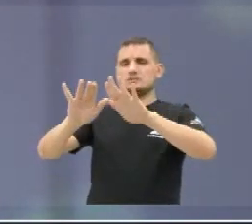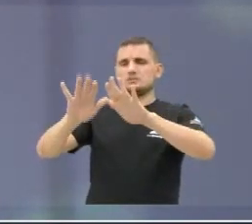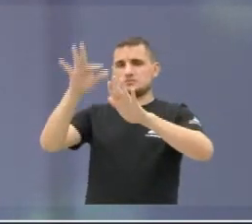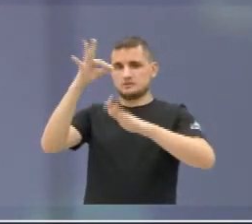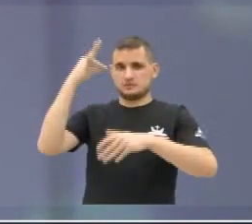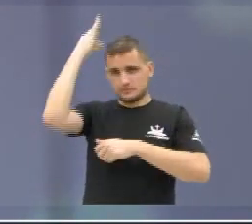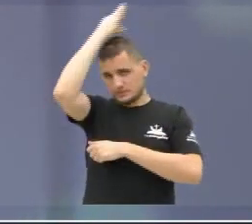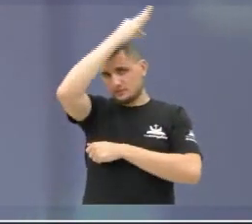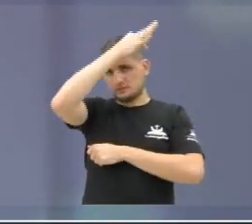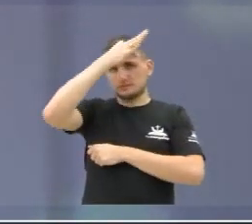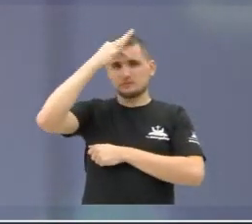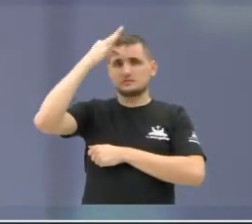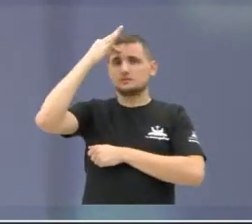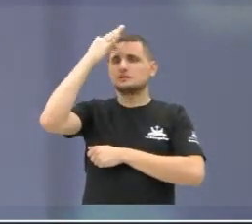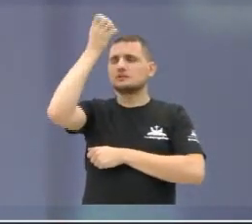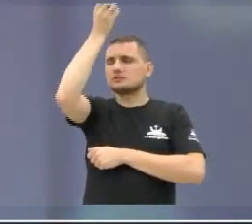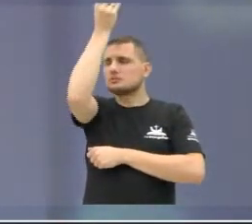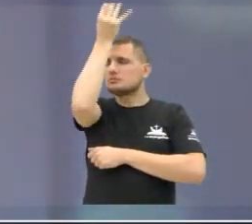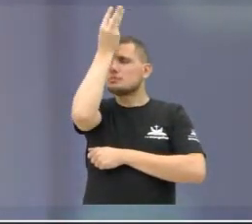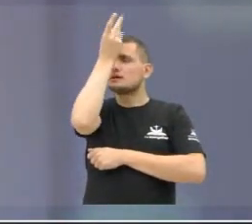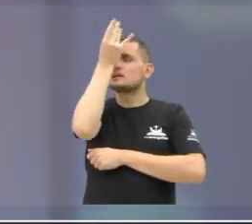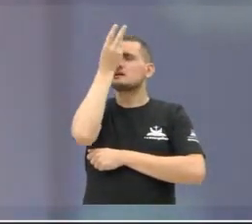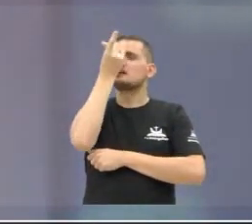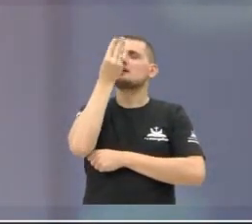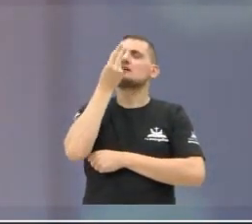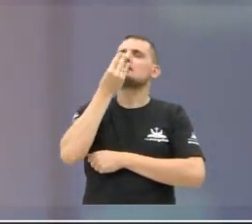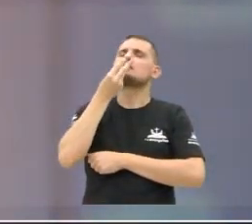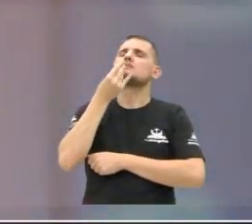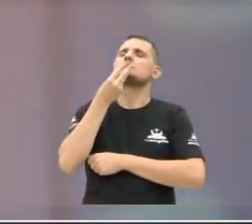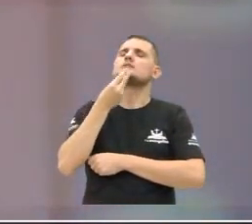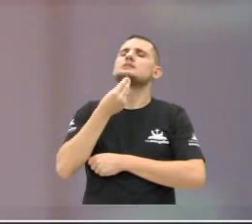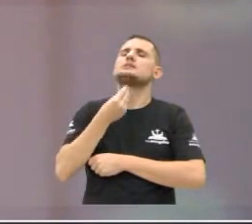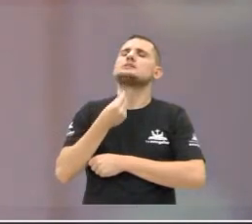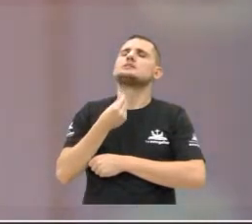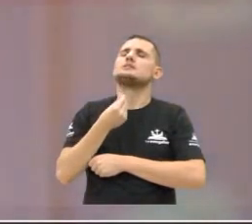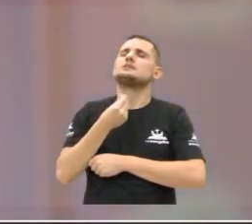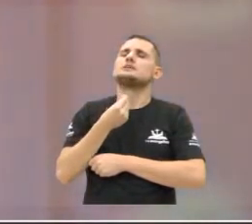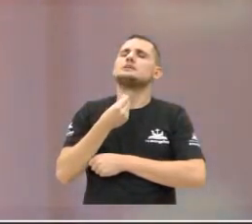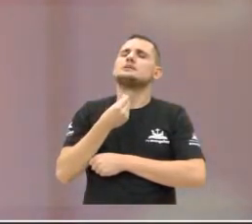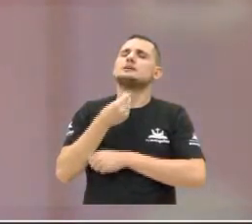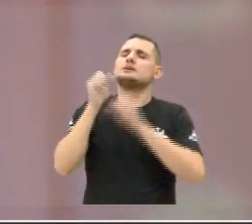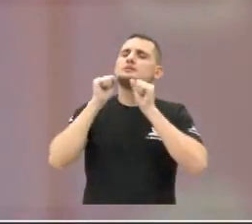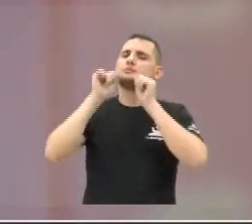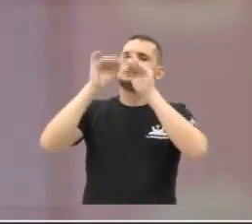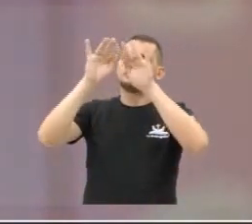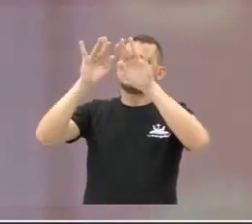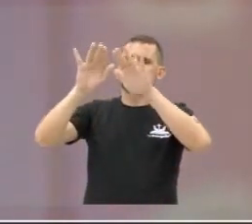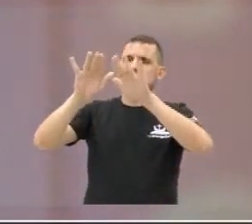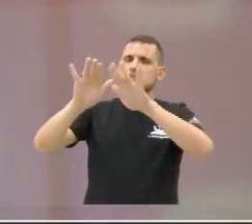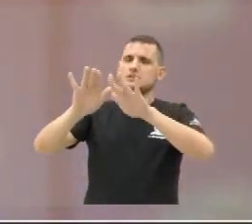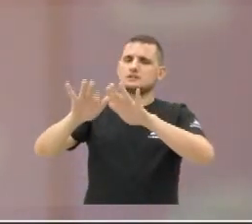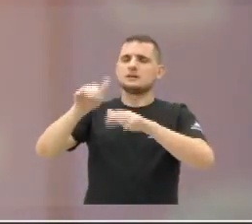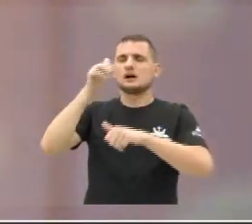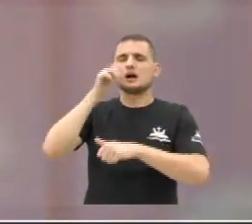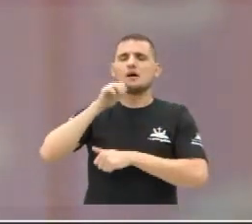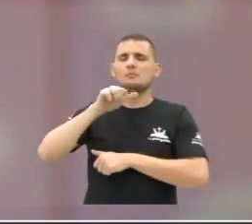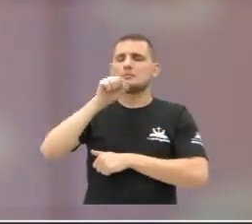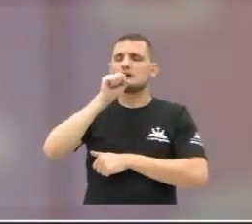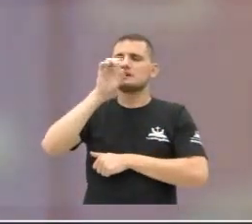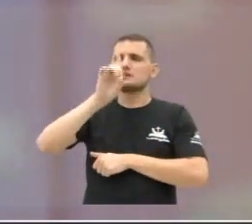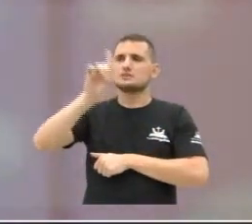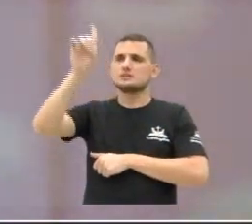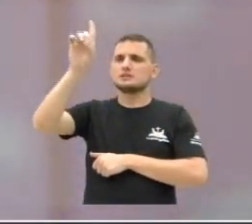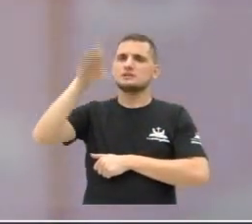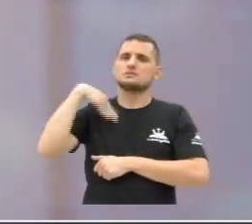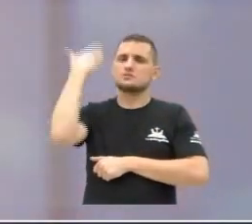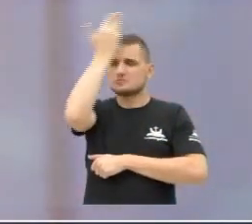Espírito Santo Paráclito. Bendito seja o Espírito Santo Paráclito. Bendita seja a grande Mãe de Deus, Maria